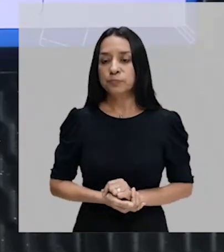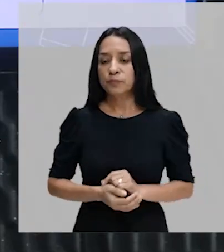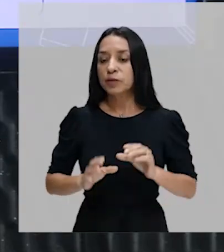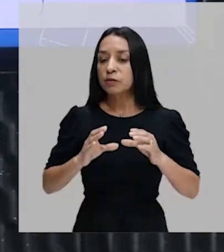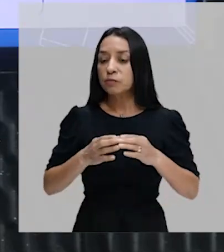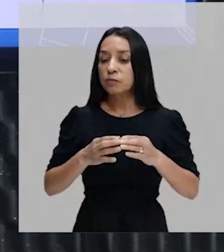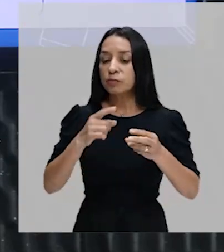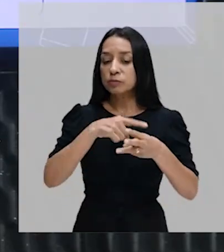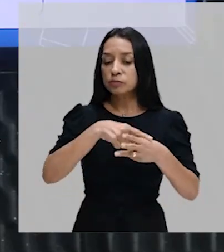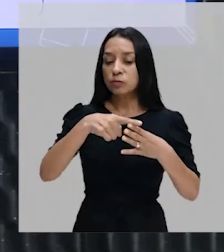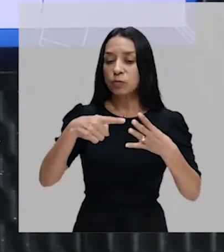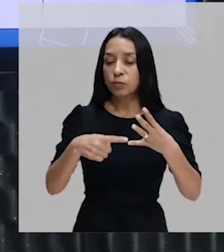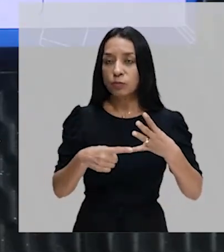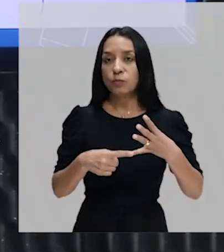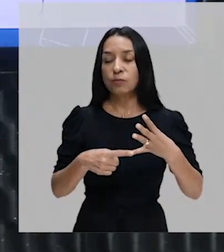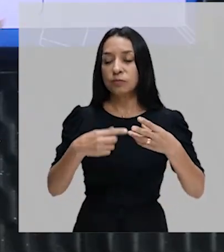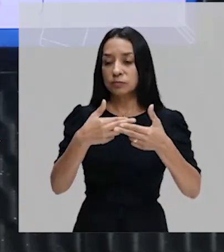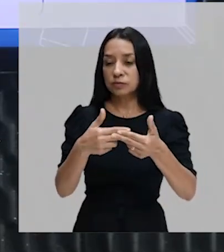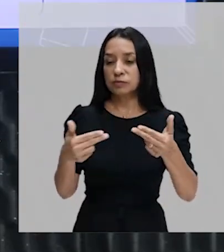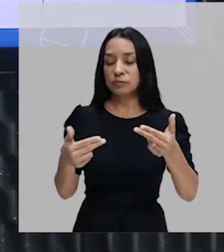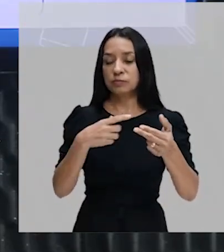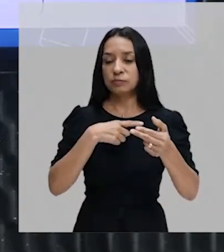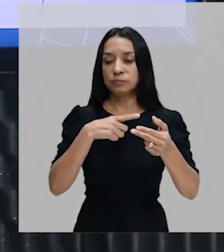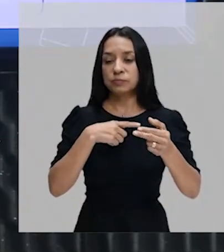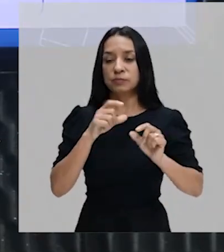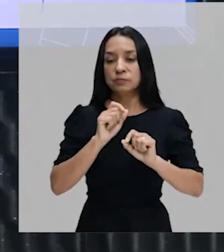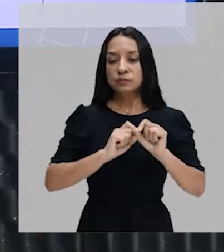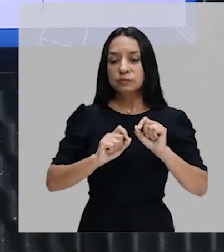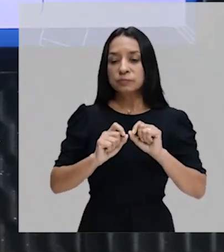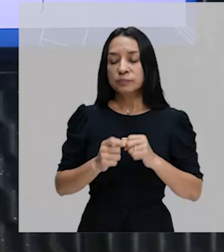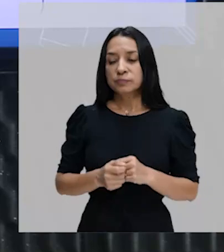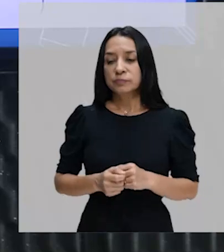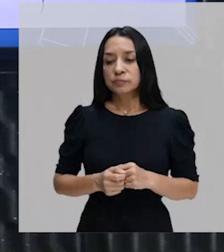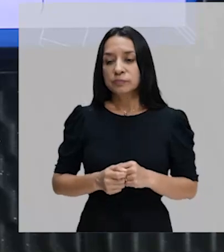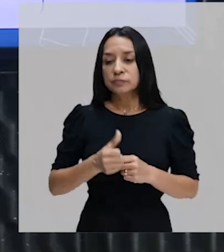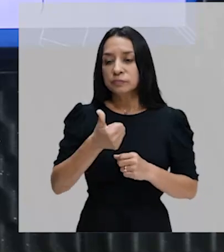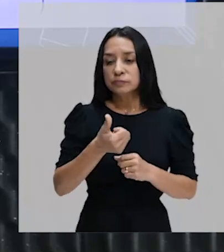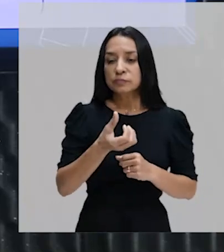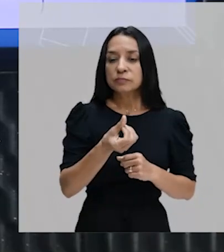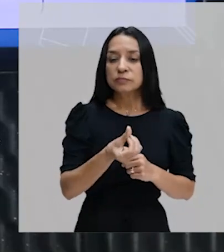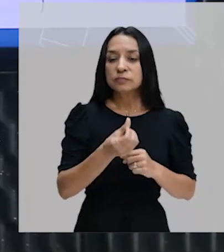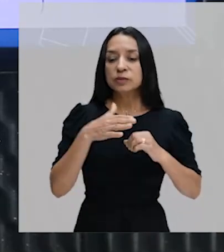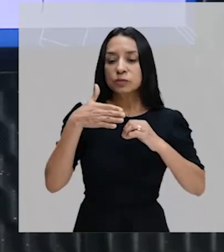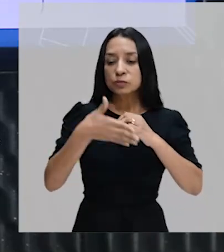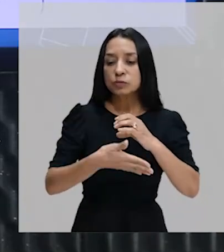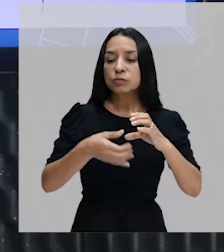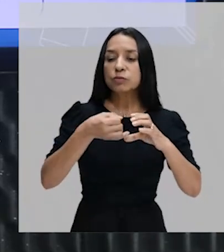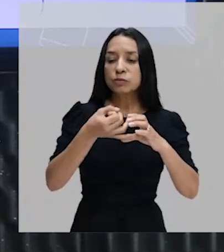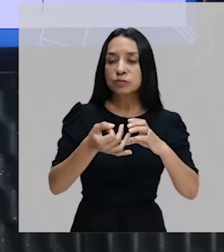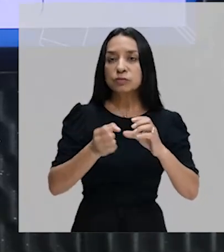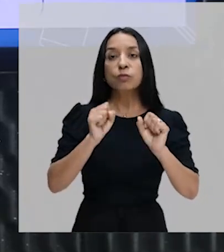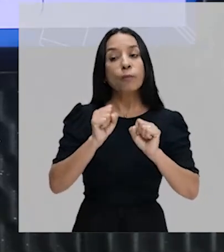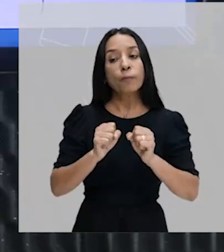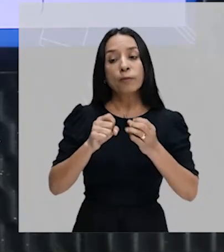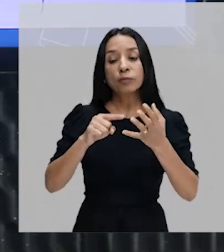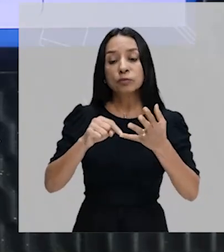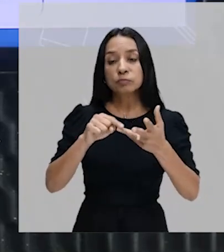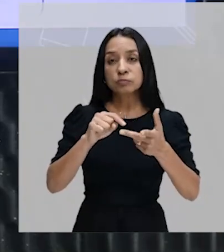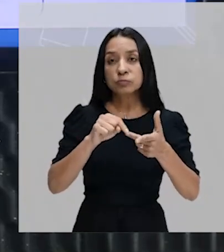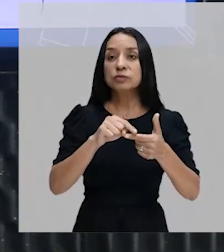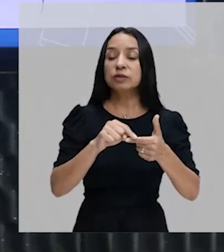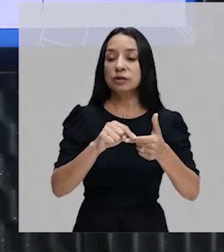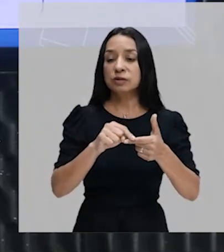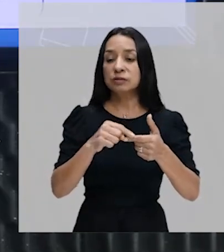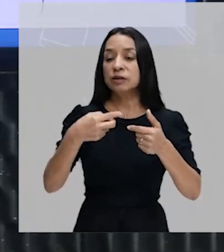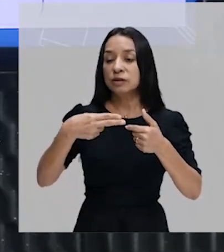por 4 elementos, então eu tenho aqui 16 subconjuntos. Pode conferir que dá 16.